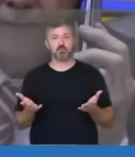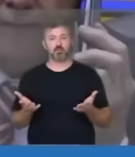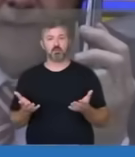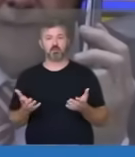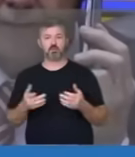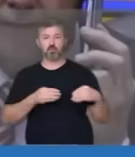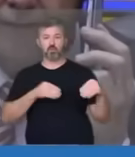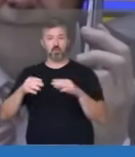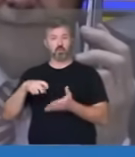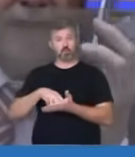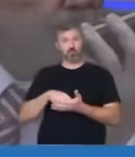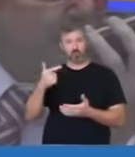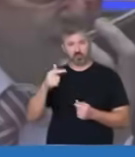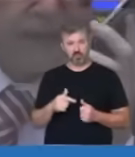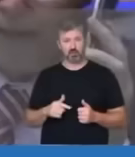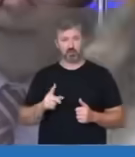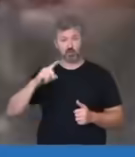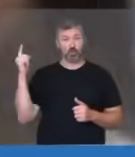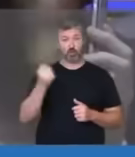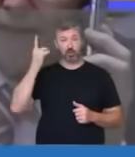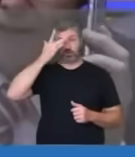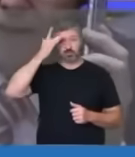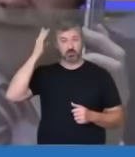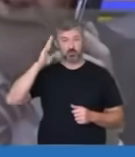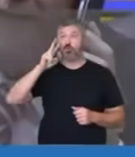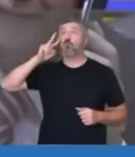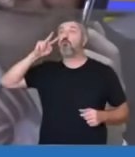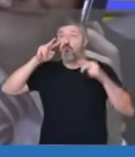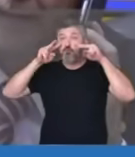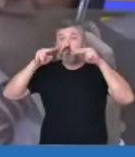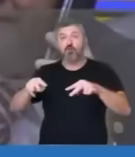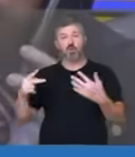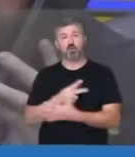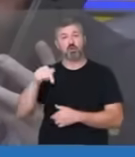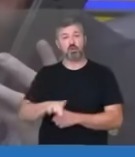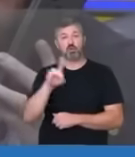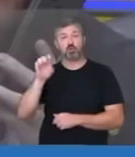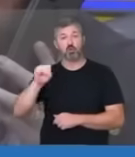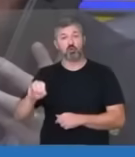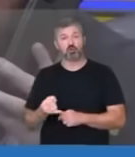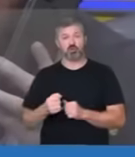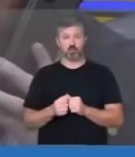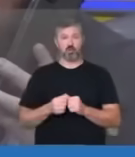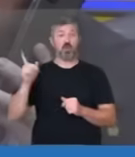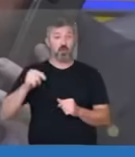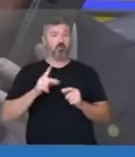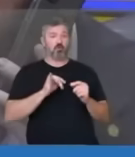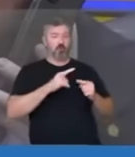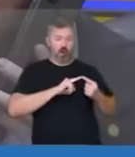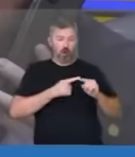grosso e cruel da impunidade. Todas as pessoas desse país viram o que aconteceu aqui no dia 8 de janeiro, que foi uma construção. Nós